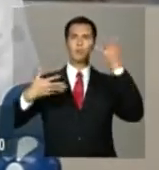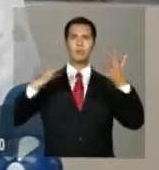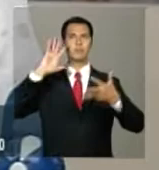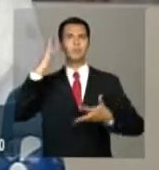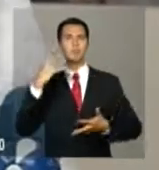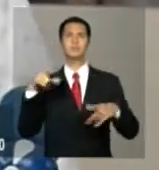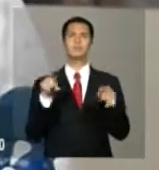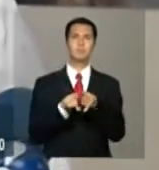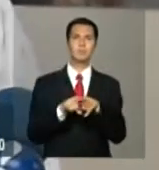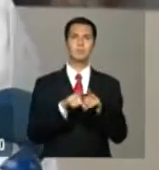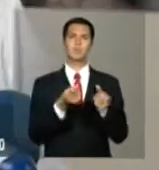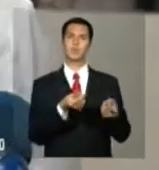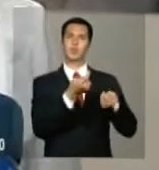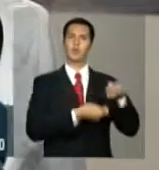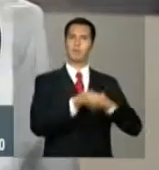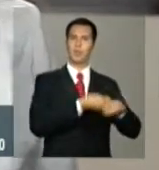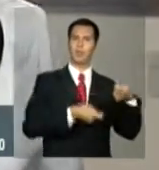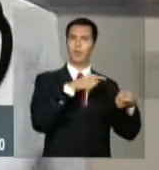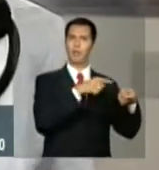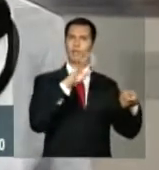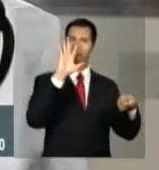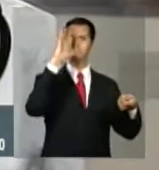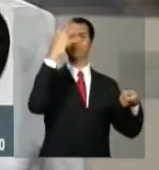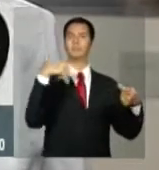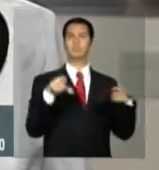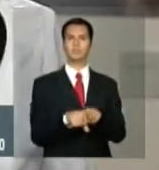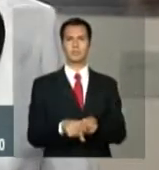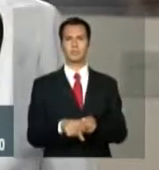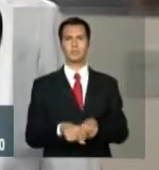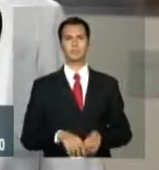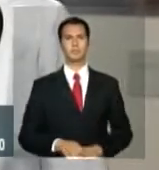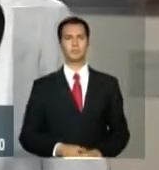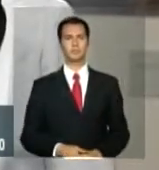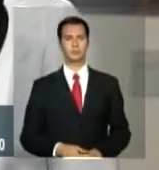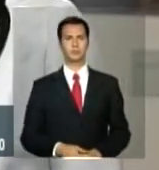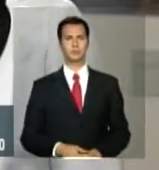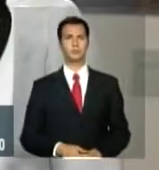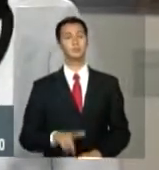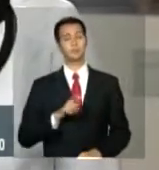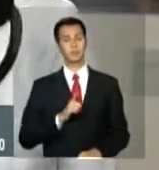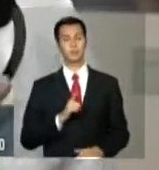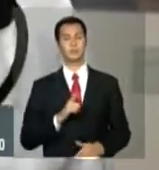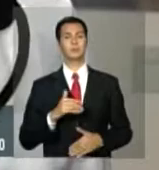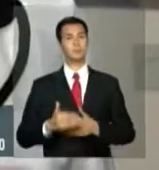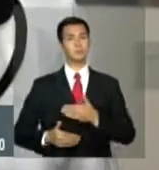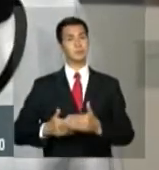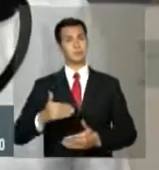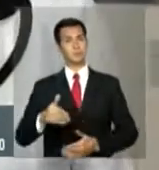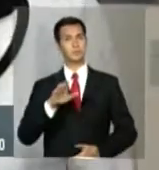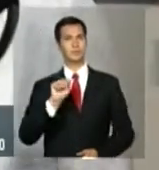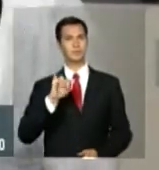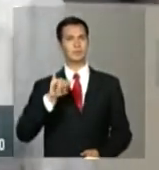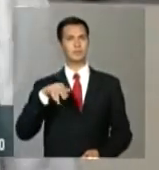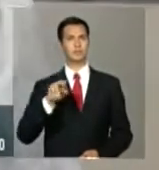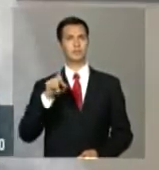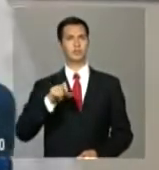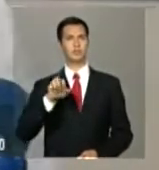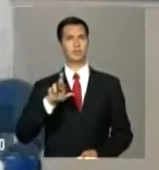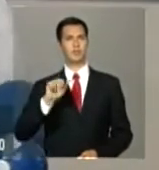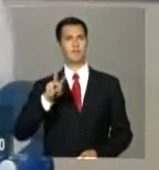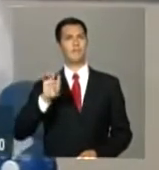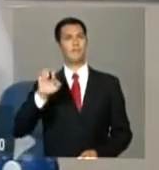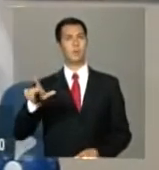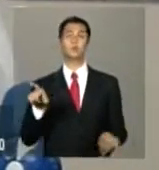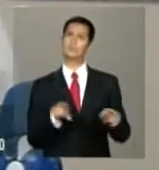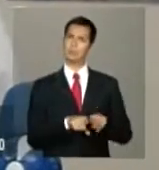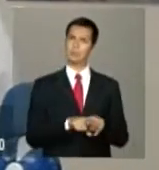mercado. E aí é o movimento inexorável das... E da pressão popular, né?